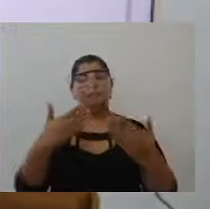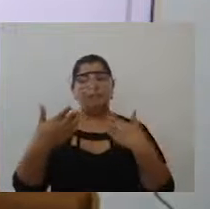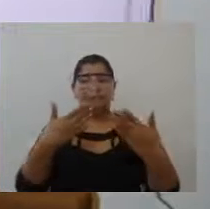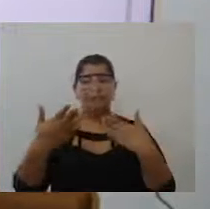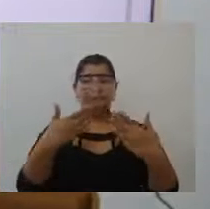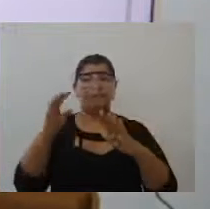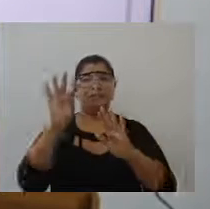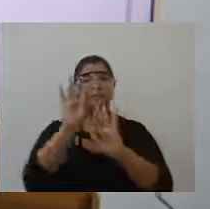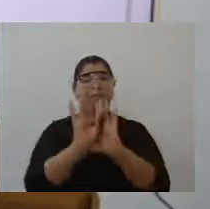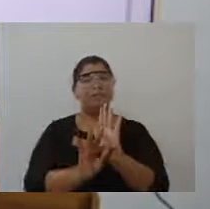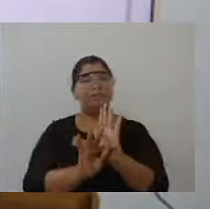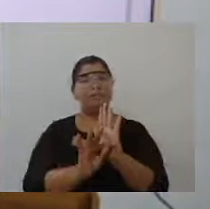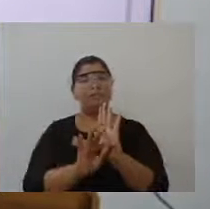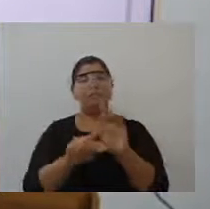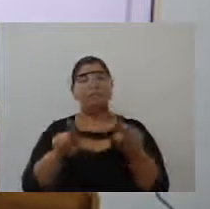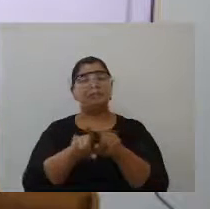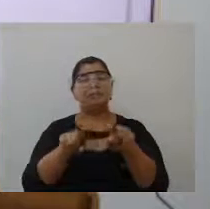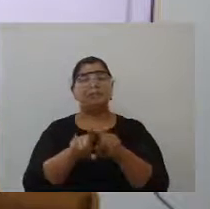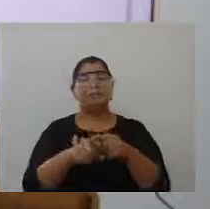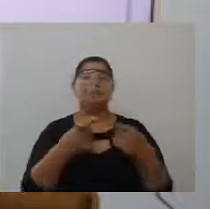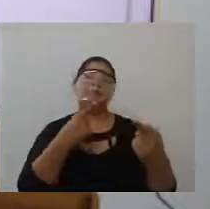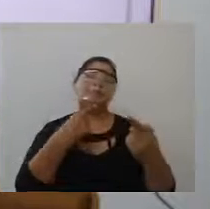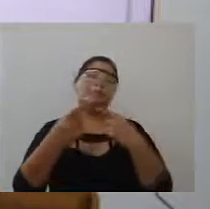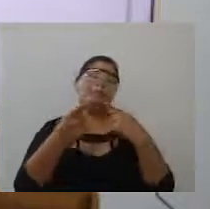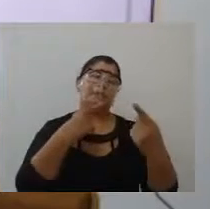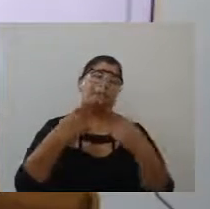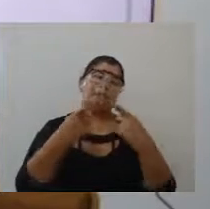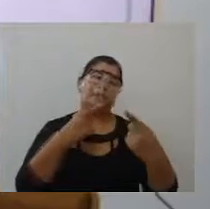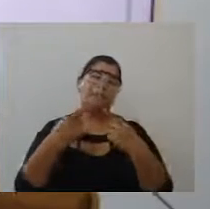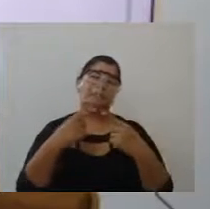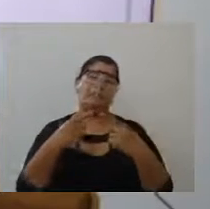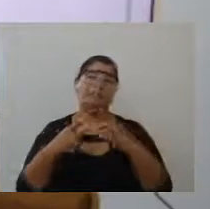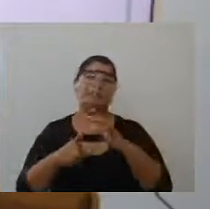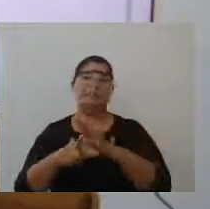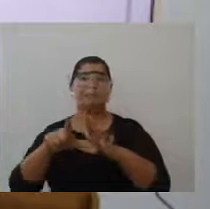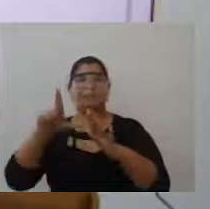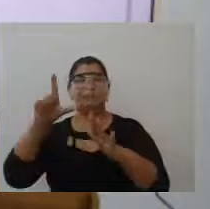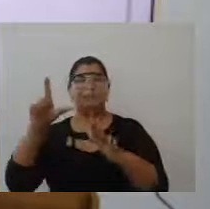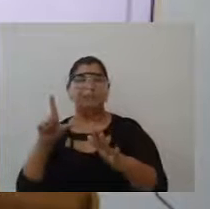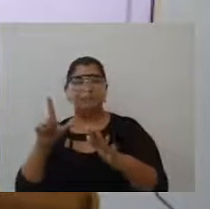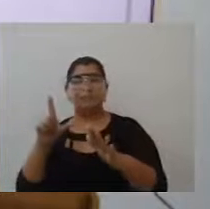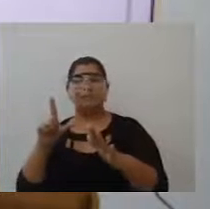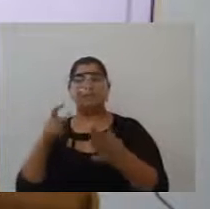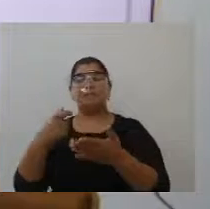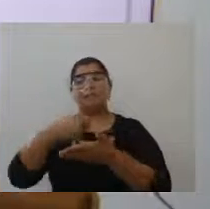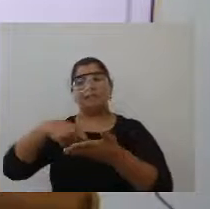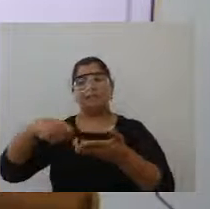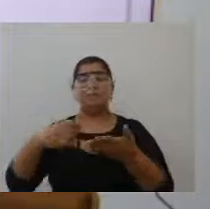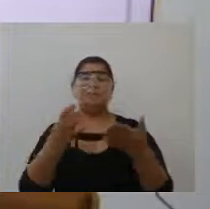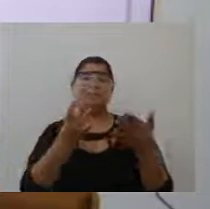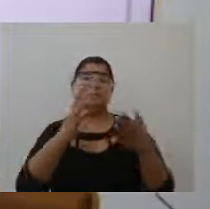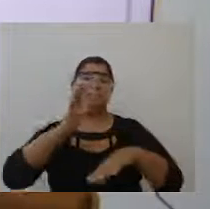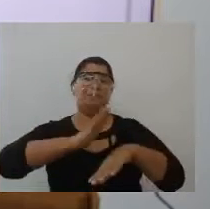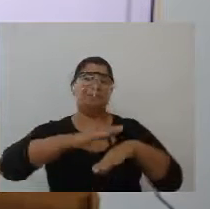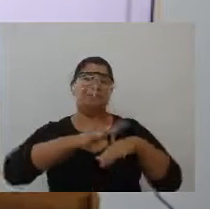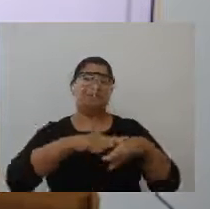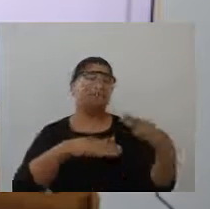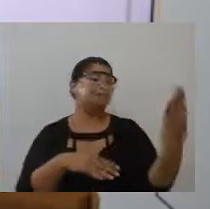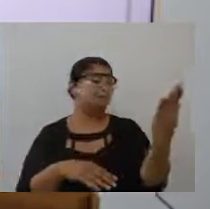com o texto. É como se fosse um diálogo. Antes, o autor falava sozinho.